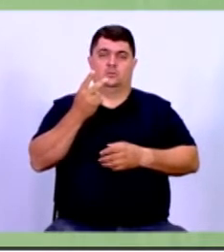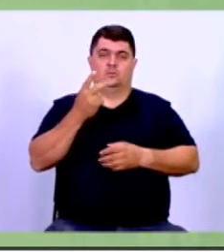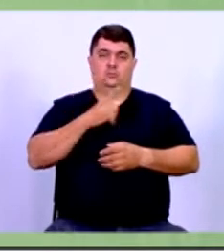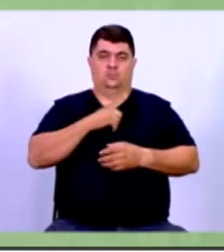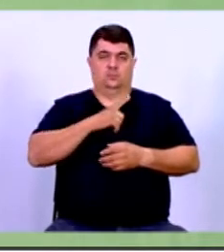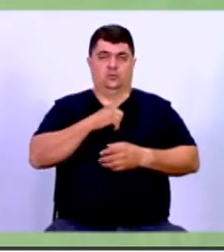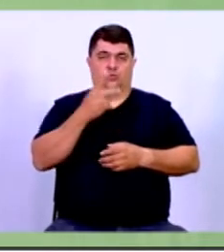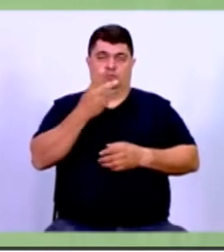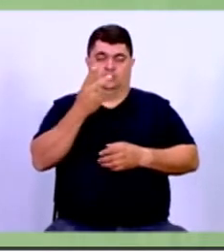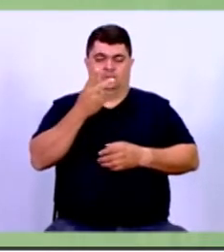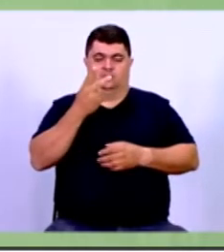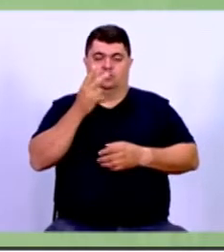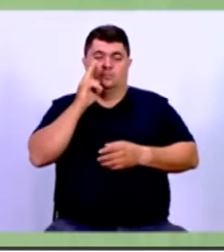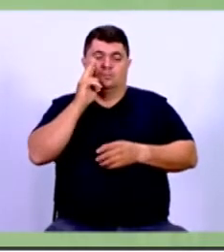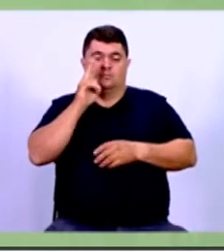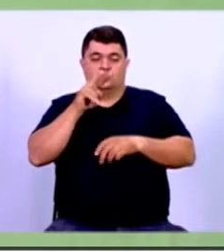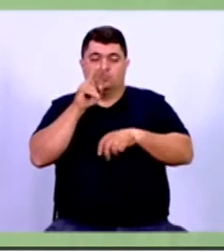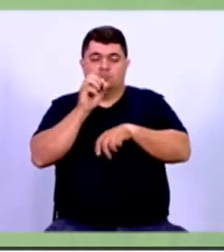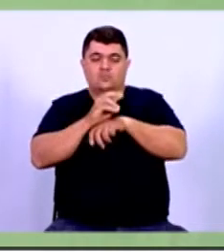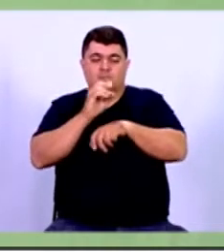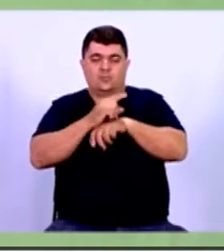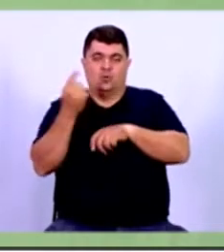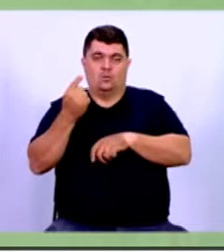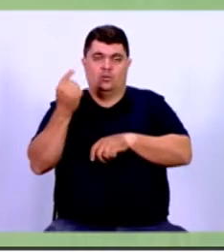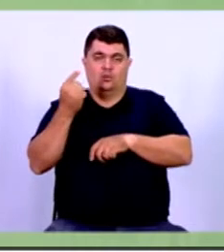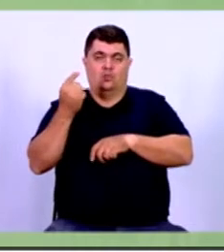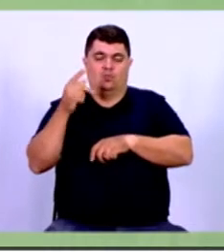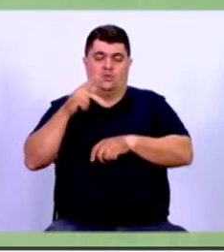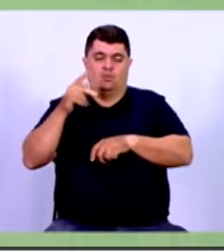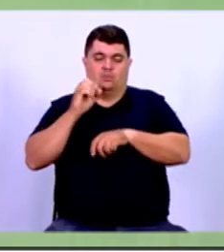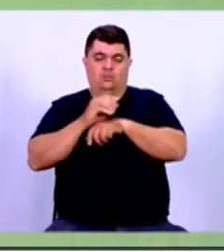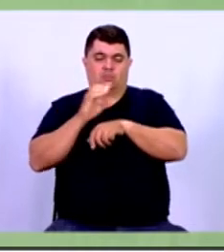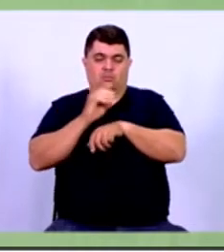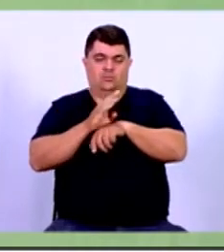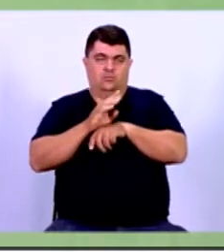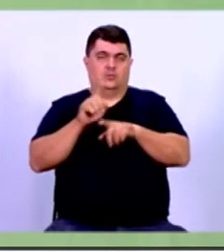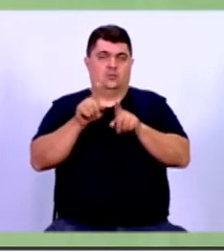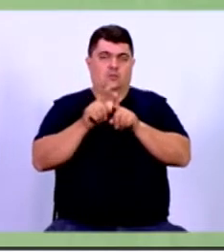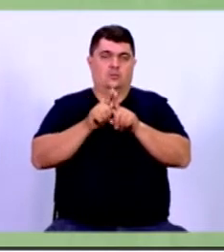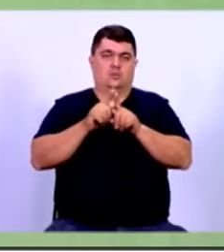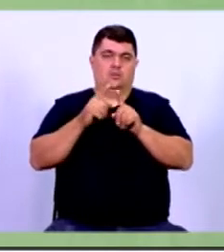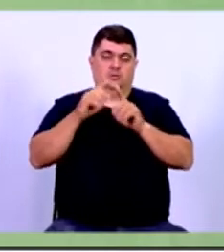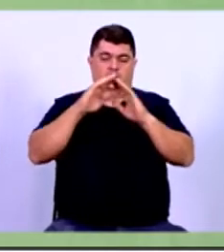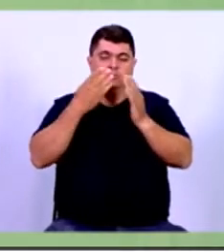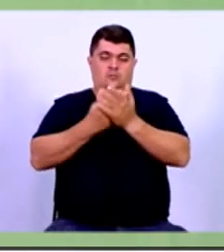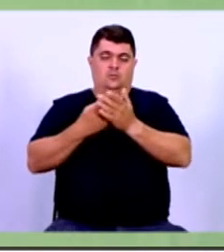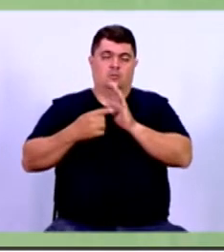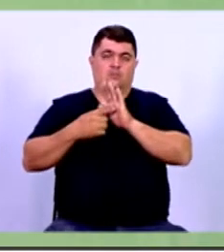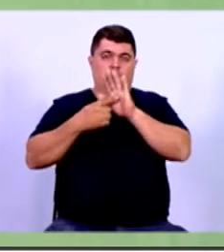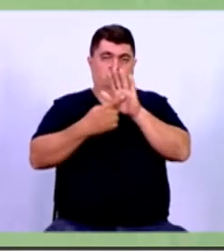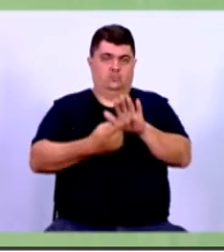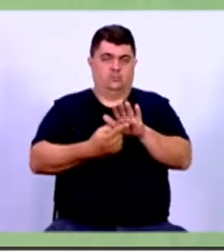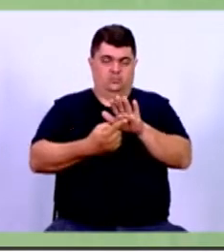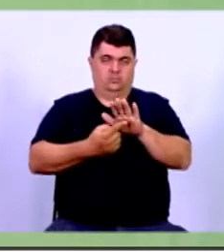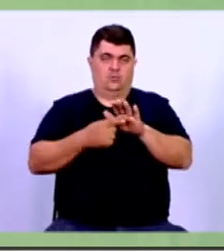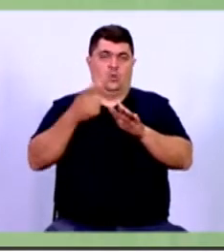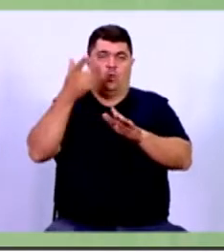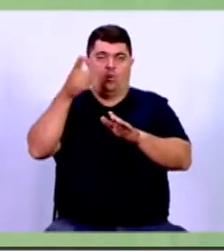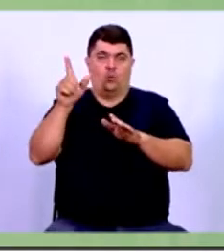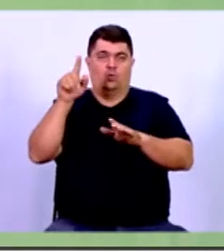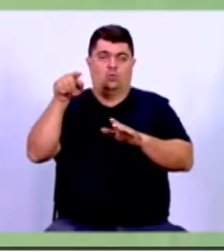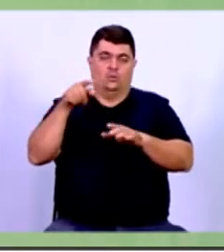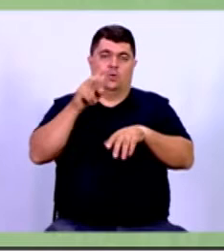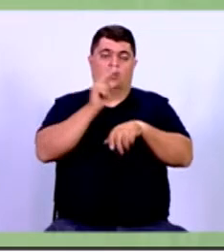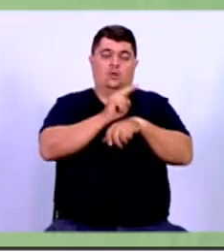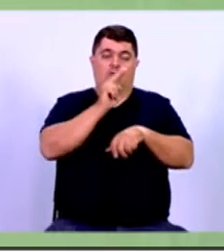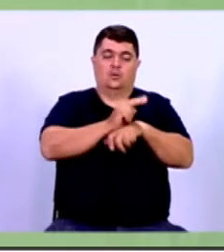avaliam. Que 2 pessoas são essas? Um é o professor orientador, que é indicado pela instituição de ensino. O outro é